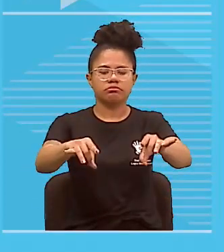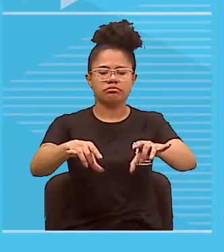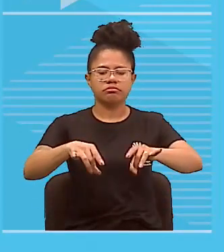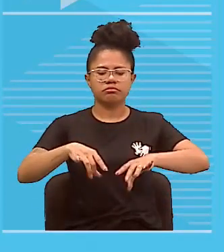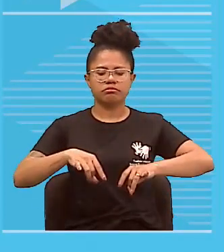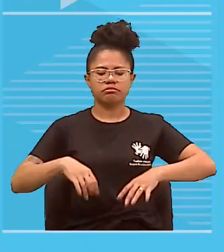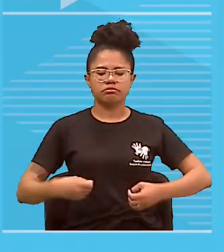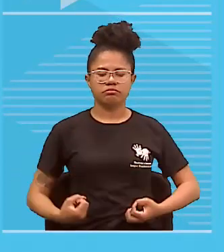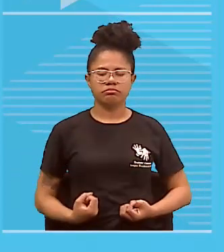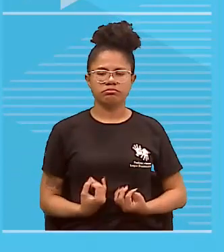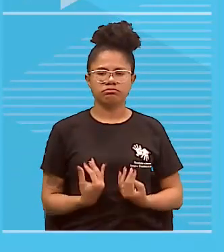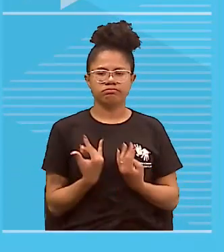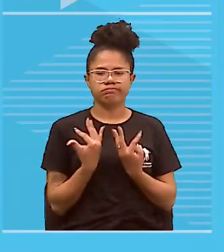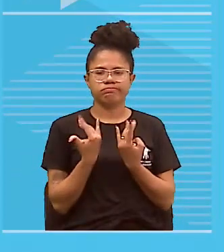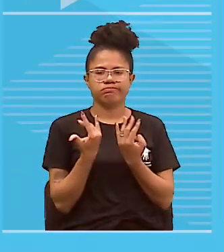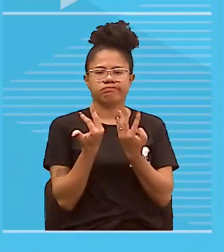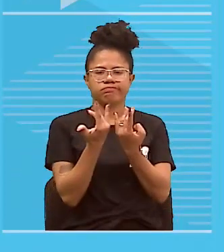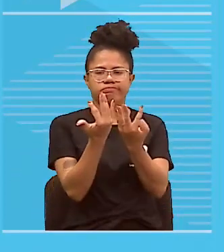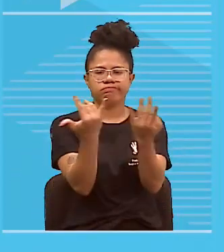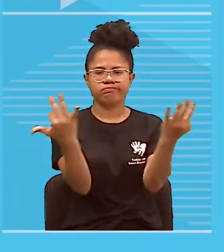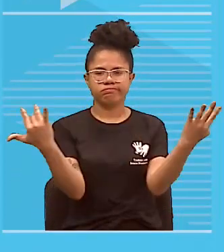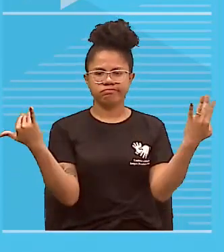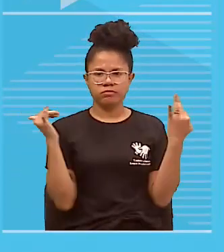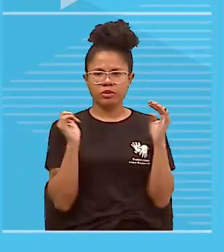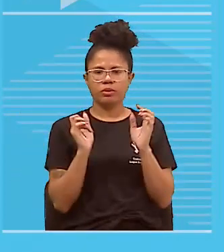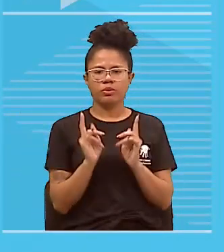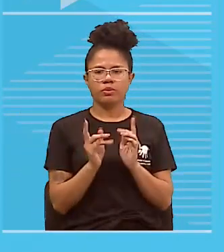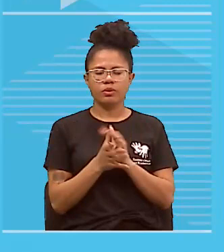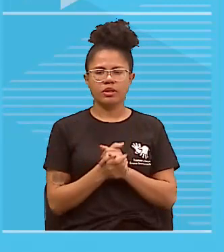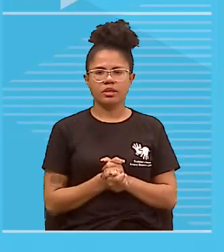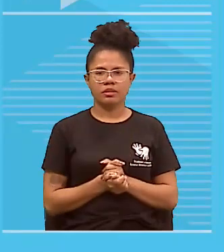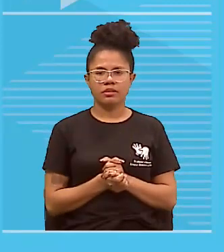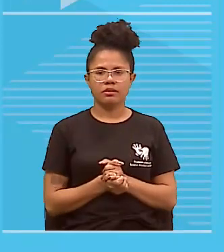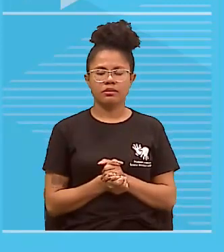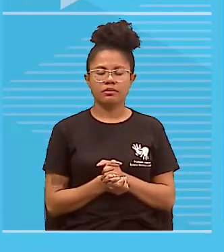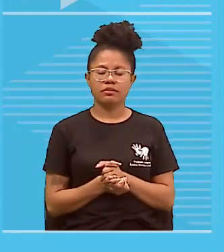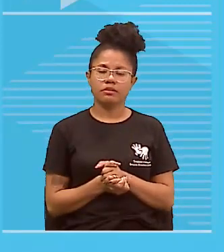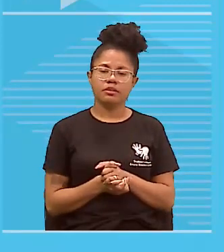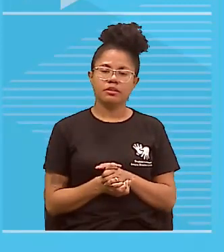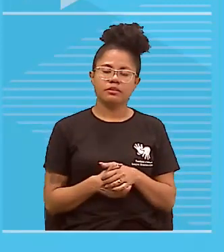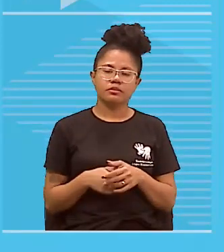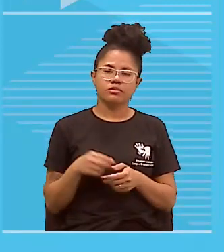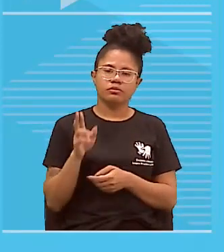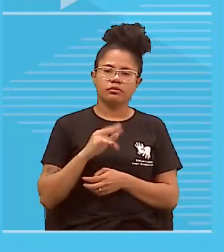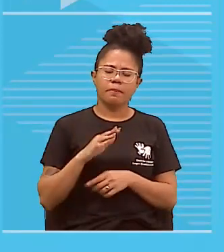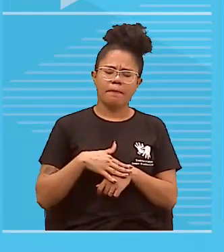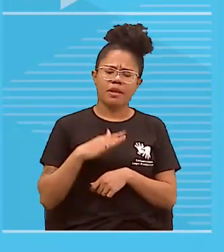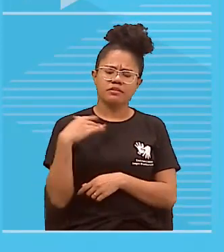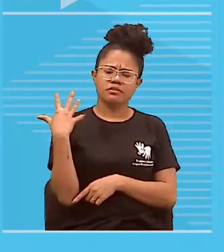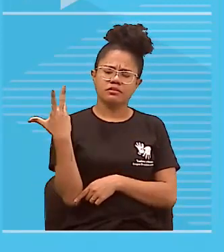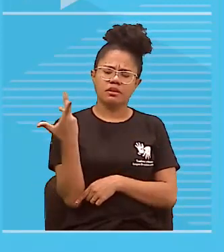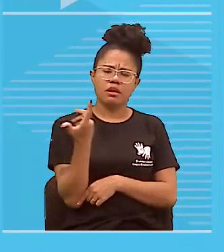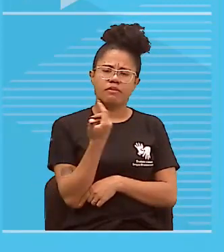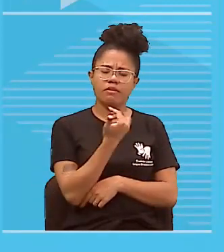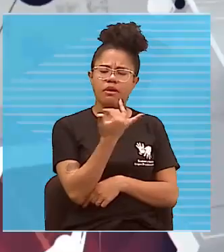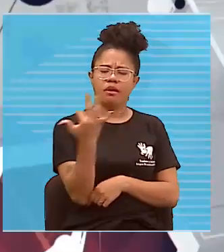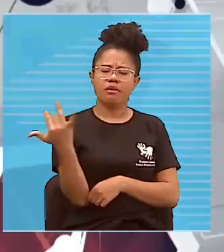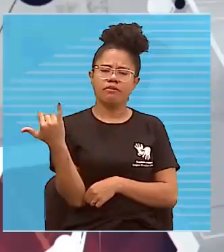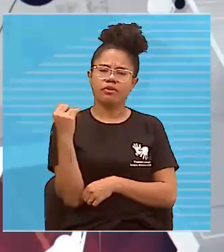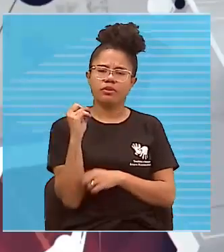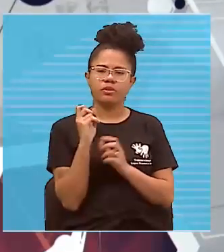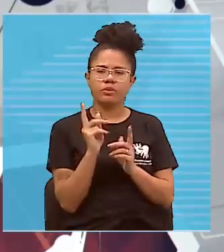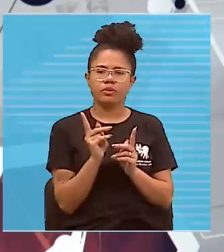estar reflorestando, recatingando, né, nossa mata e colocando mais árvores na natureza de